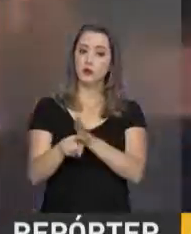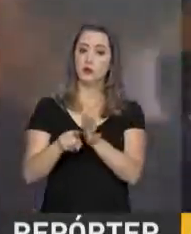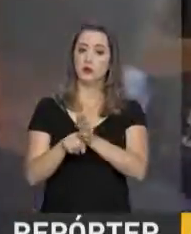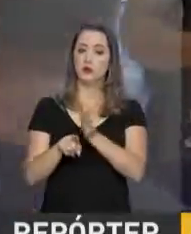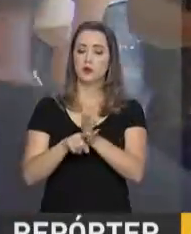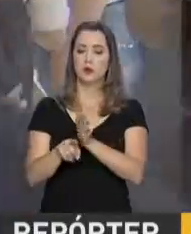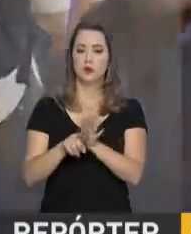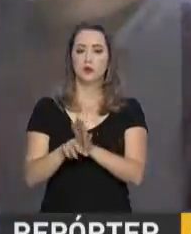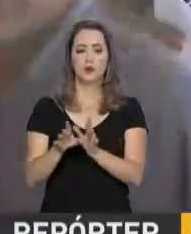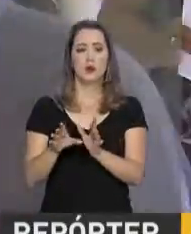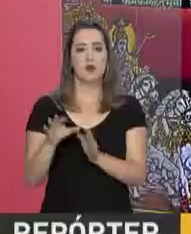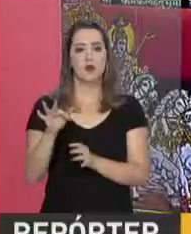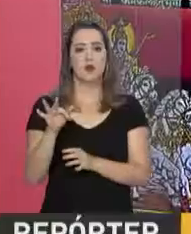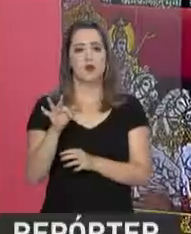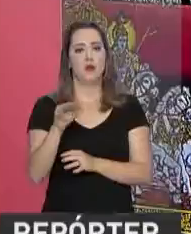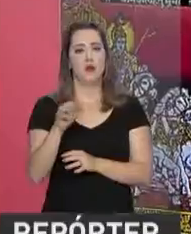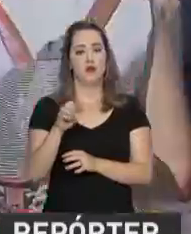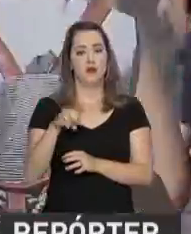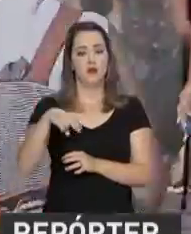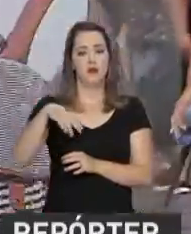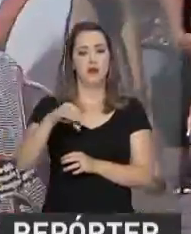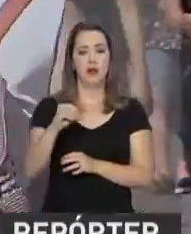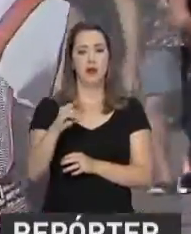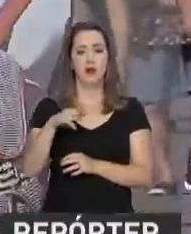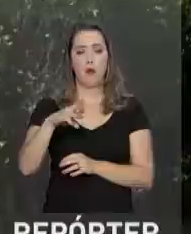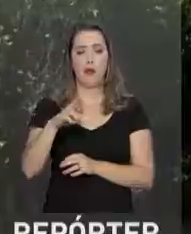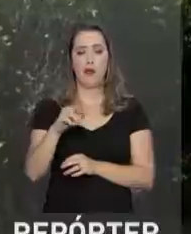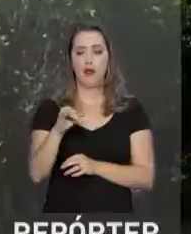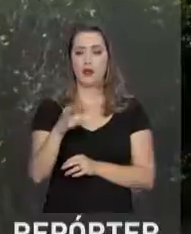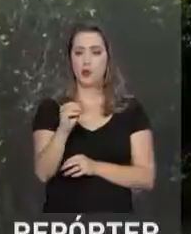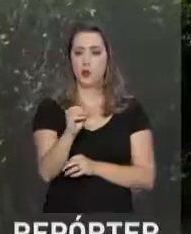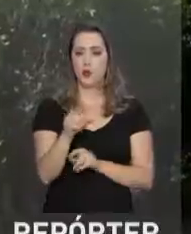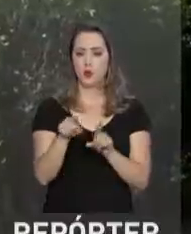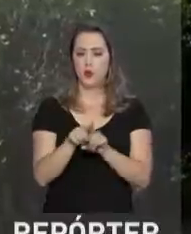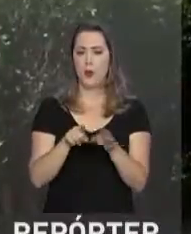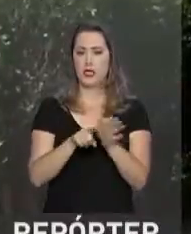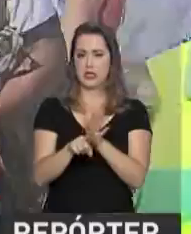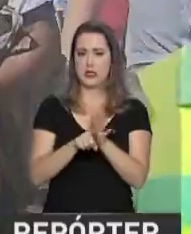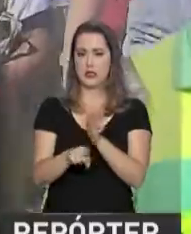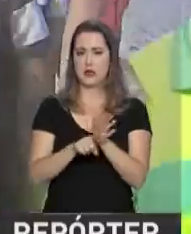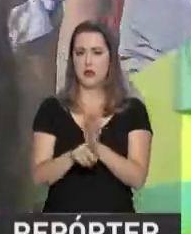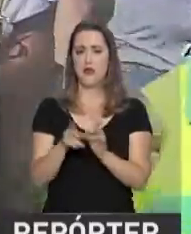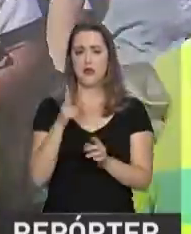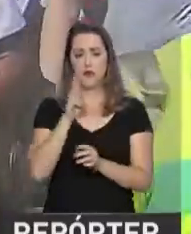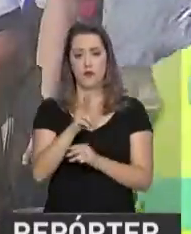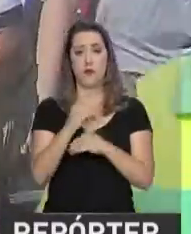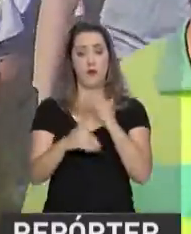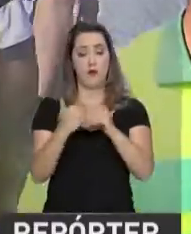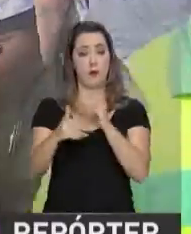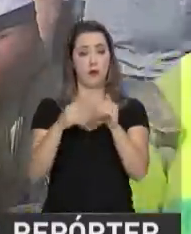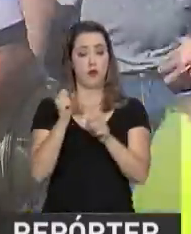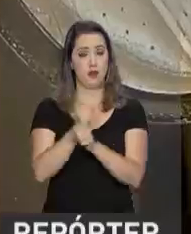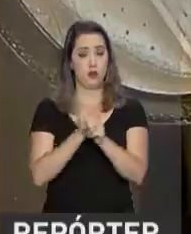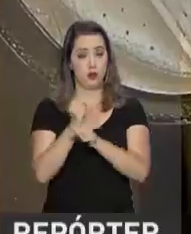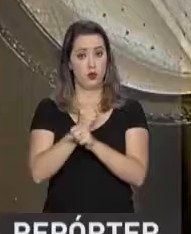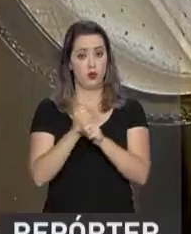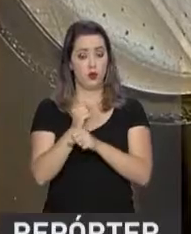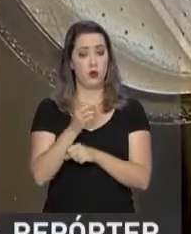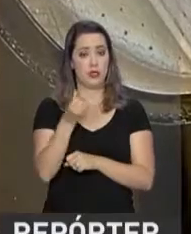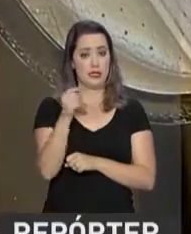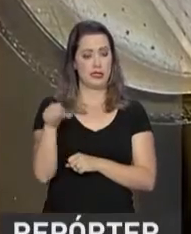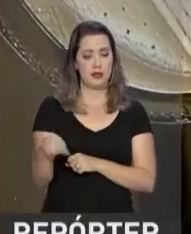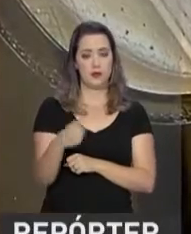do comércio de bens serviços e turismo se confirmada a previsão o varejo apresentará alta de